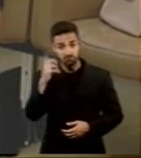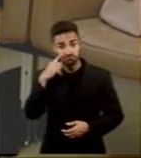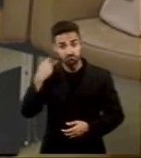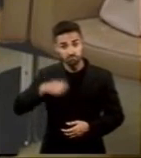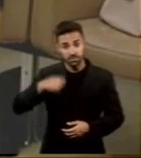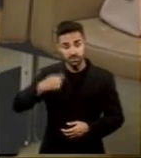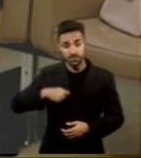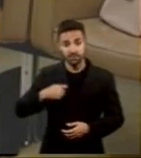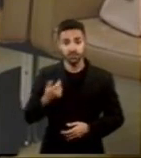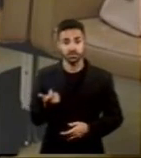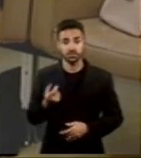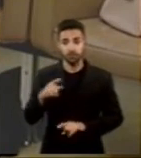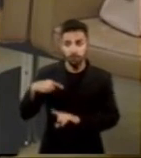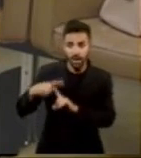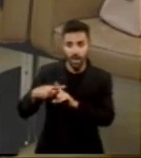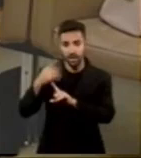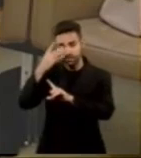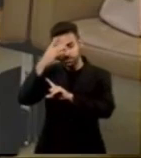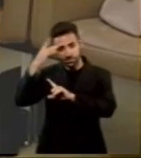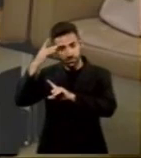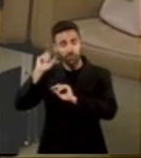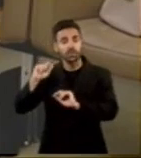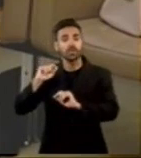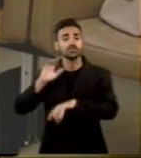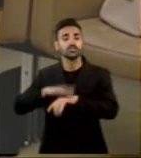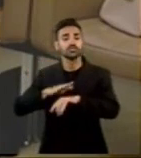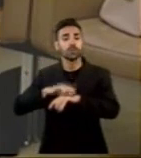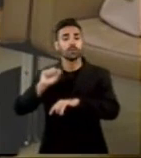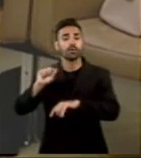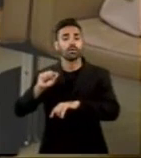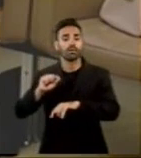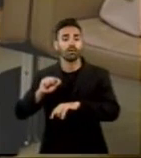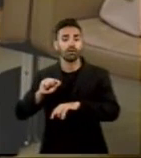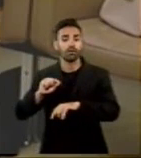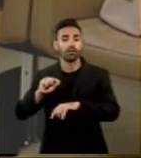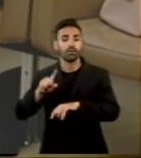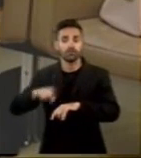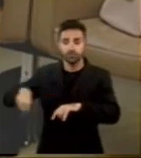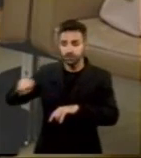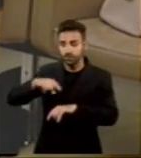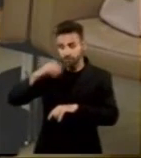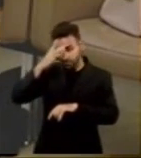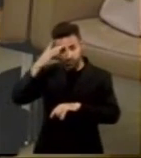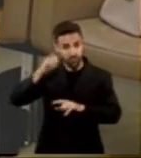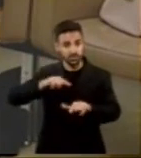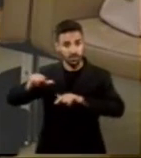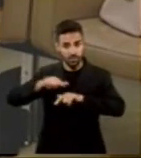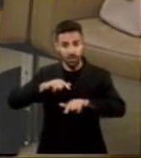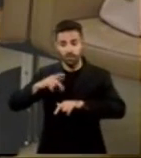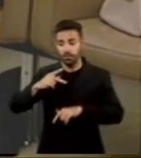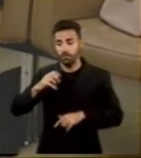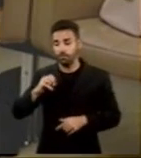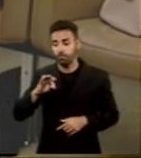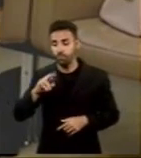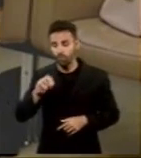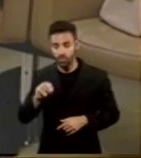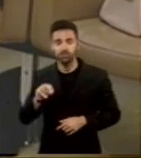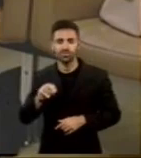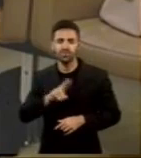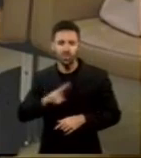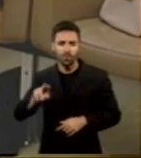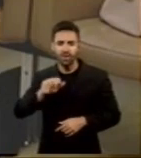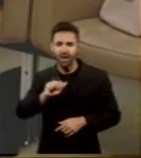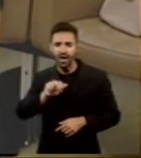necessitava de uma demanda ocasional, suplementar, quem que eles chamavam? eles chamavam os trabalhadores portuários, chamados avulsos,